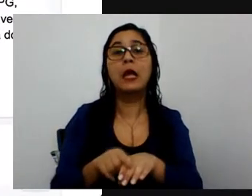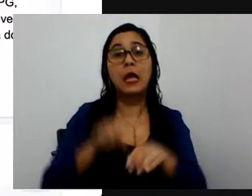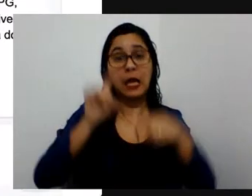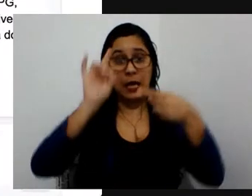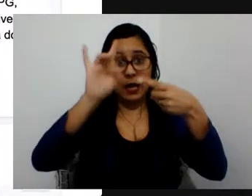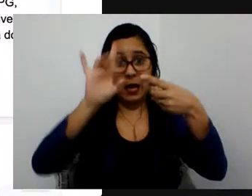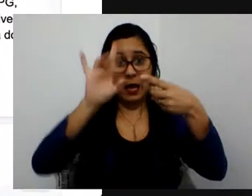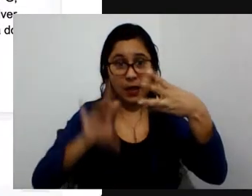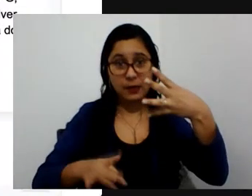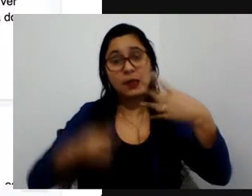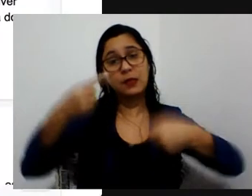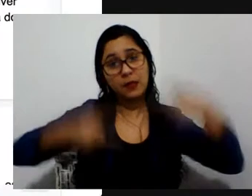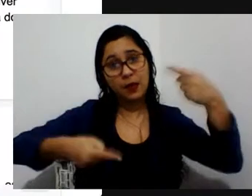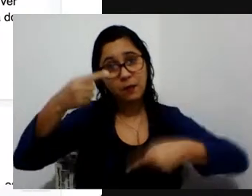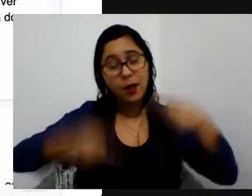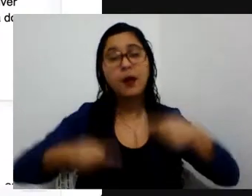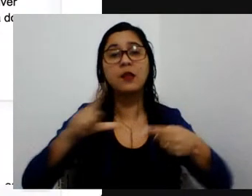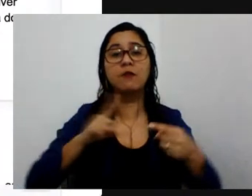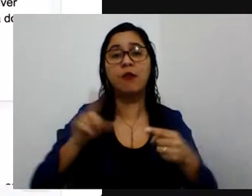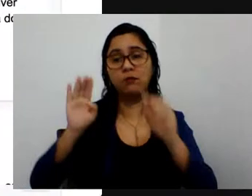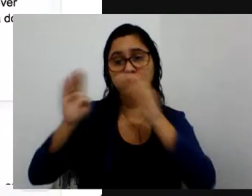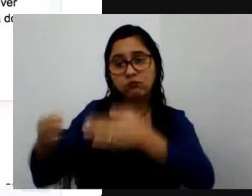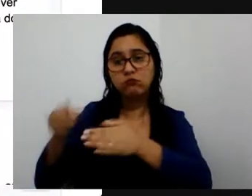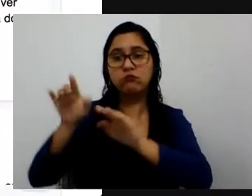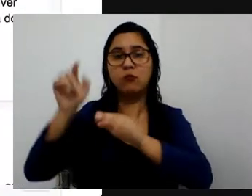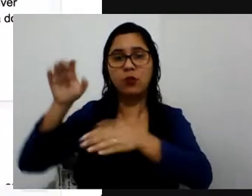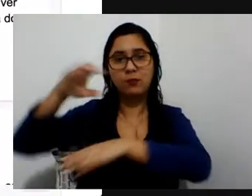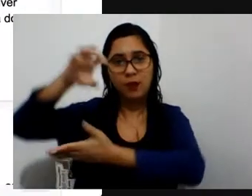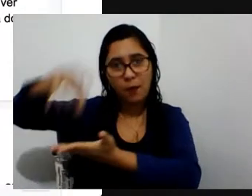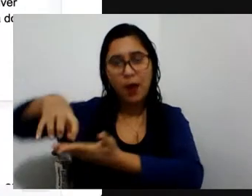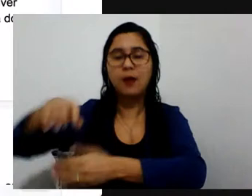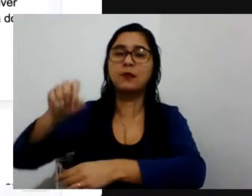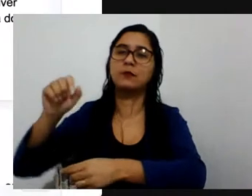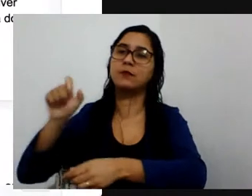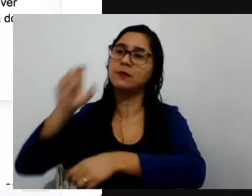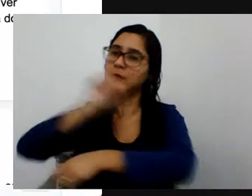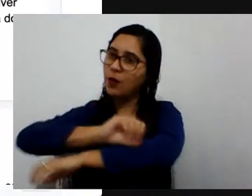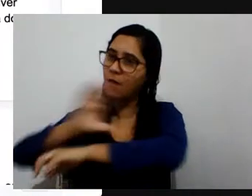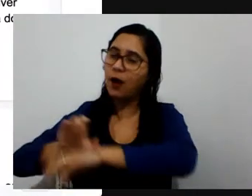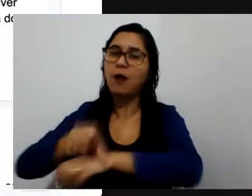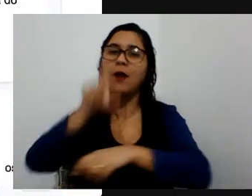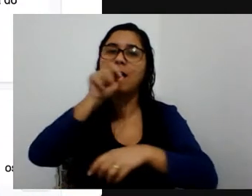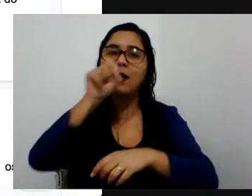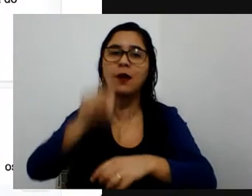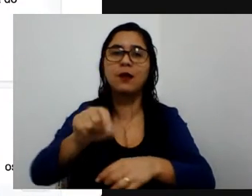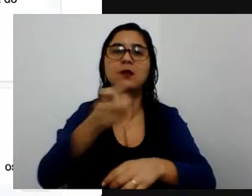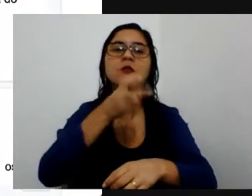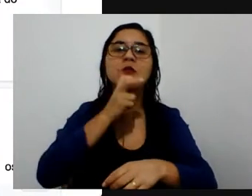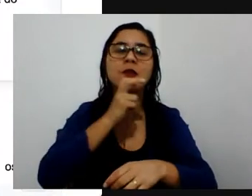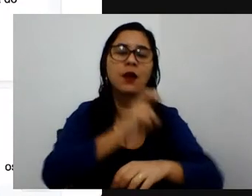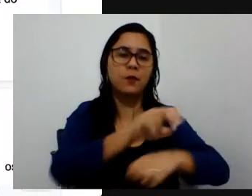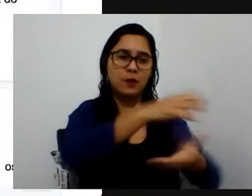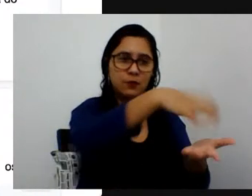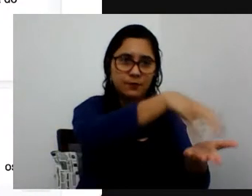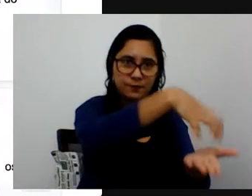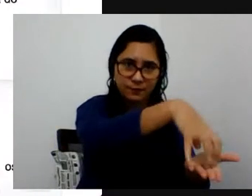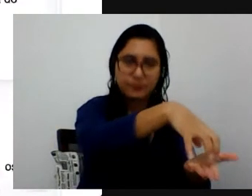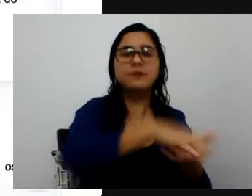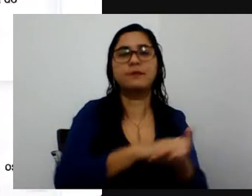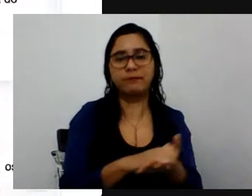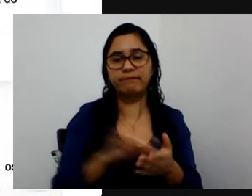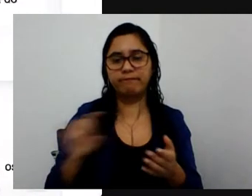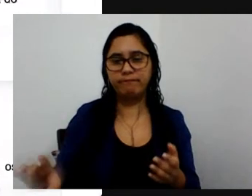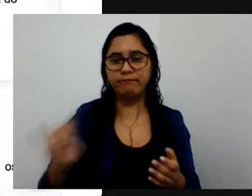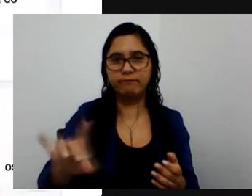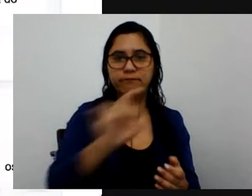a designação de um dos campi da UFSCar: São Carlos, Araras, Sorocaba e Lagoa do Sino. Daí a